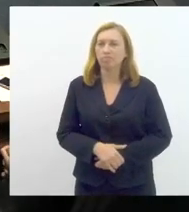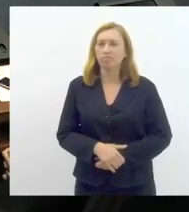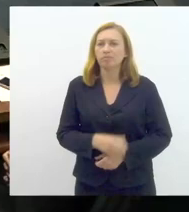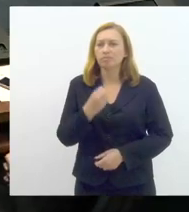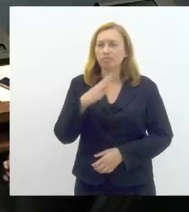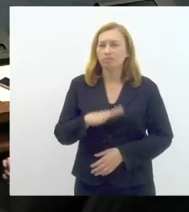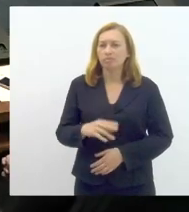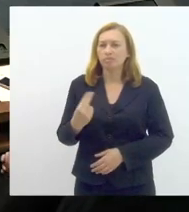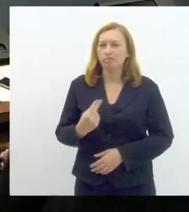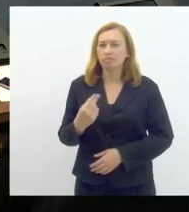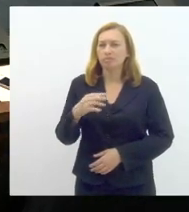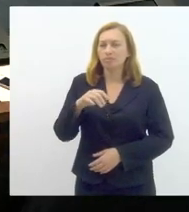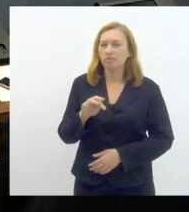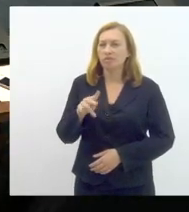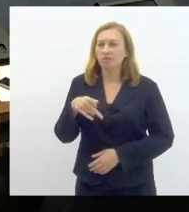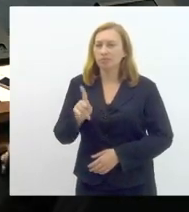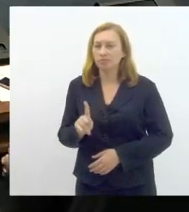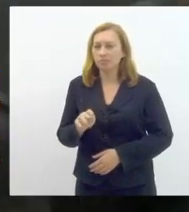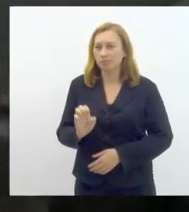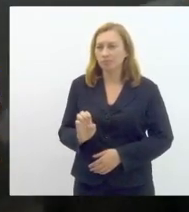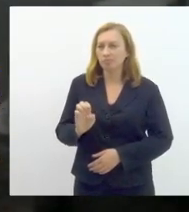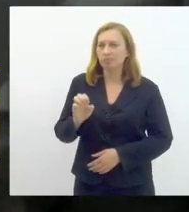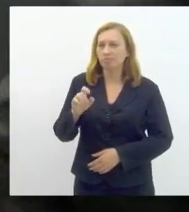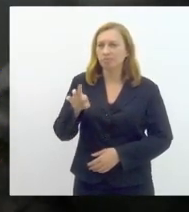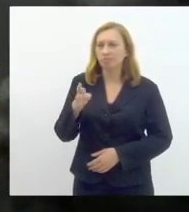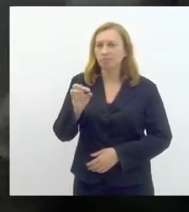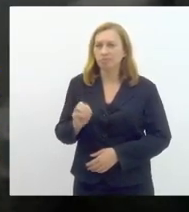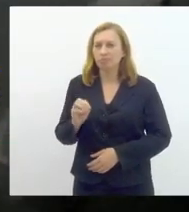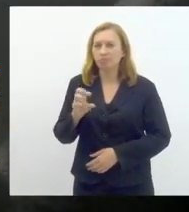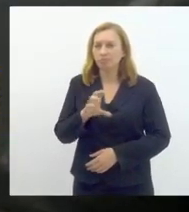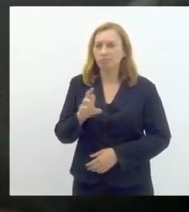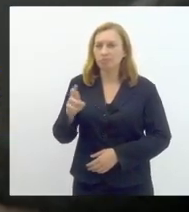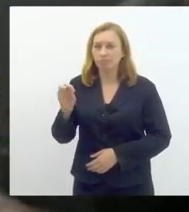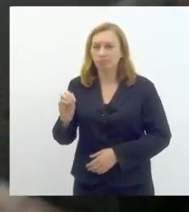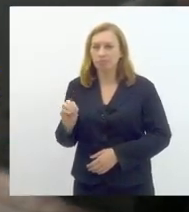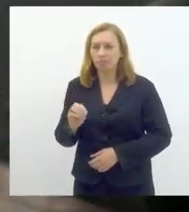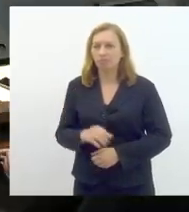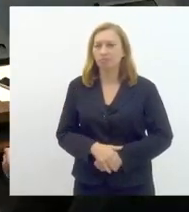Boa tarde, meu nome é Kemi, eu voto no Breno de Cordeiro.